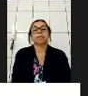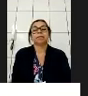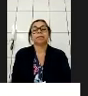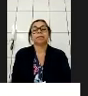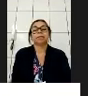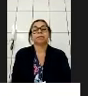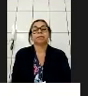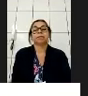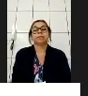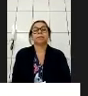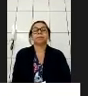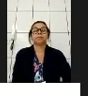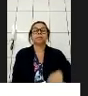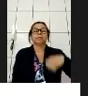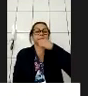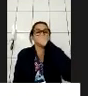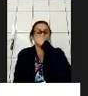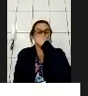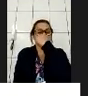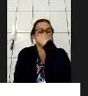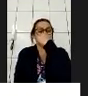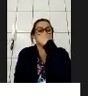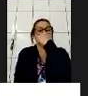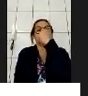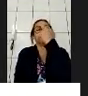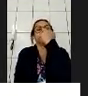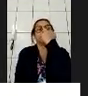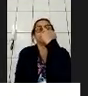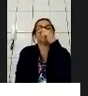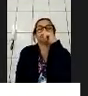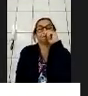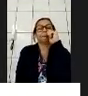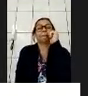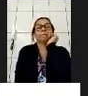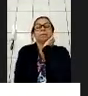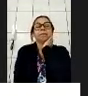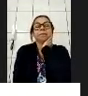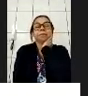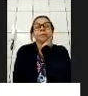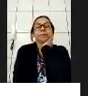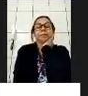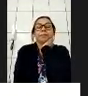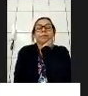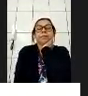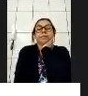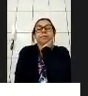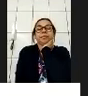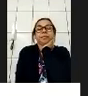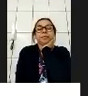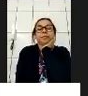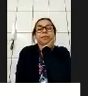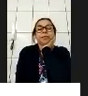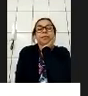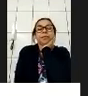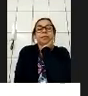forma, quanto no chuveiro, onde a pessoa vai tomar banho. E algo interessante que